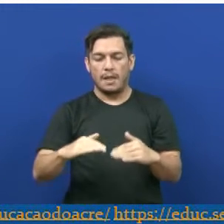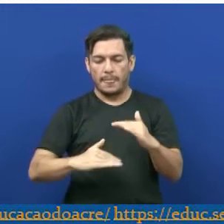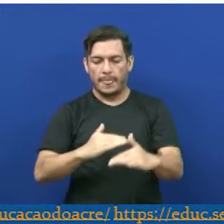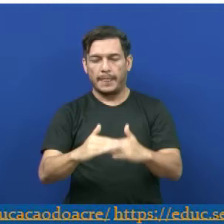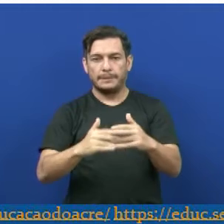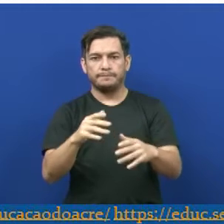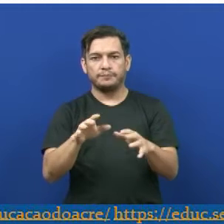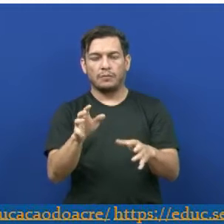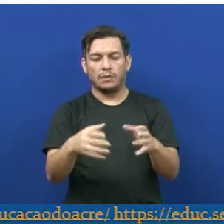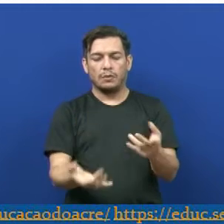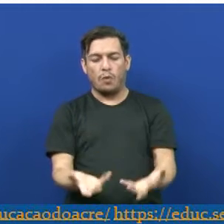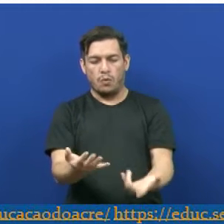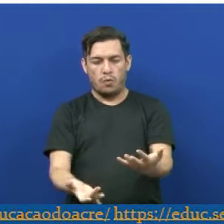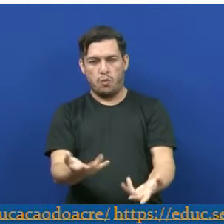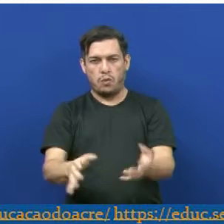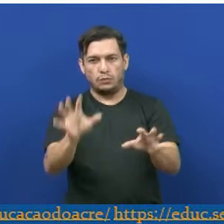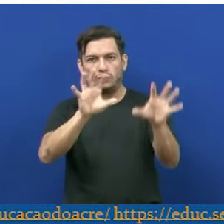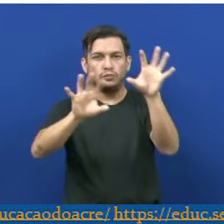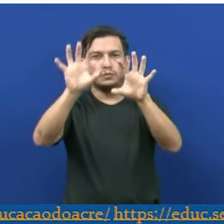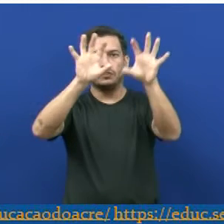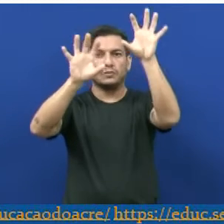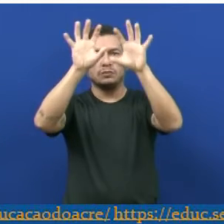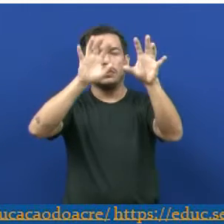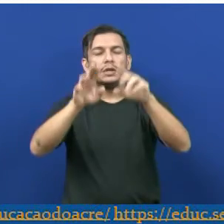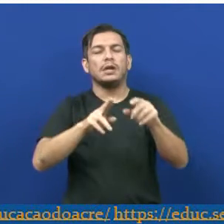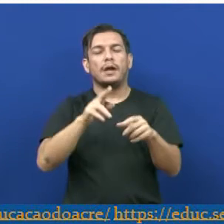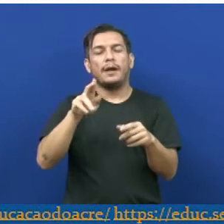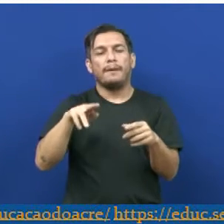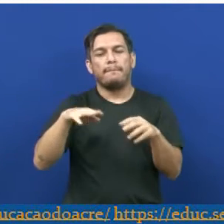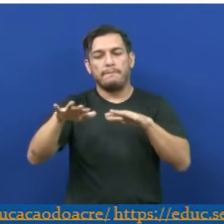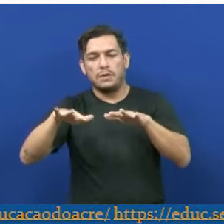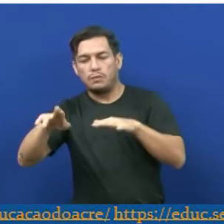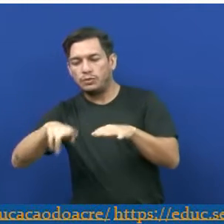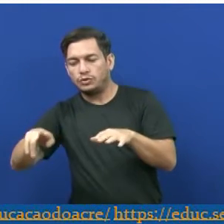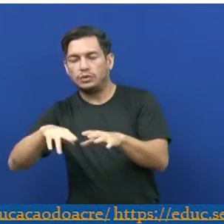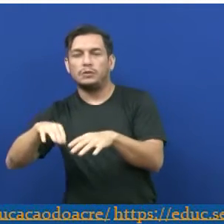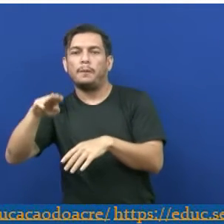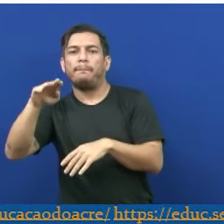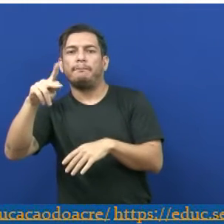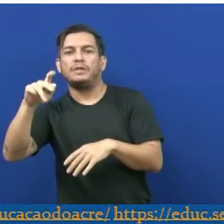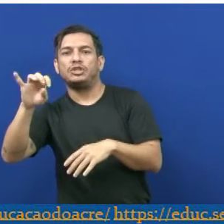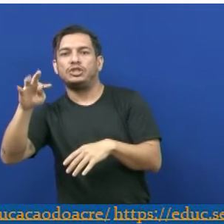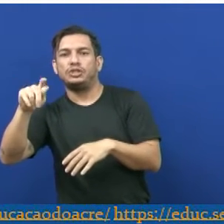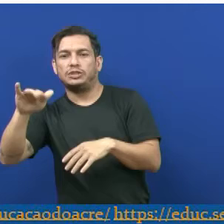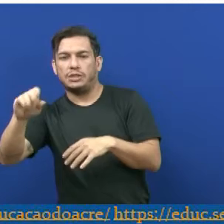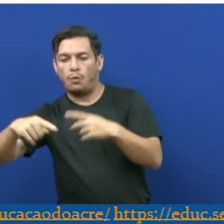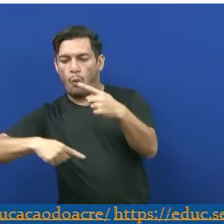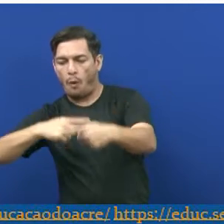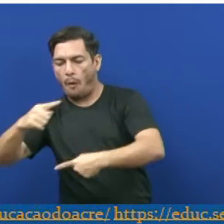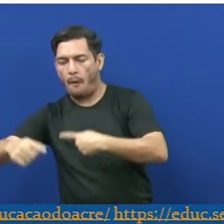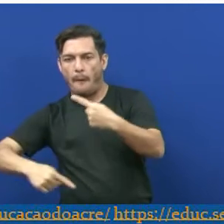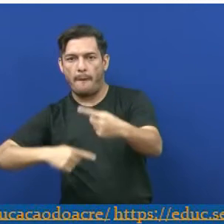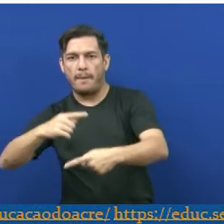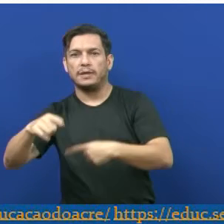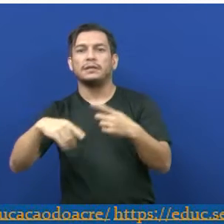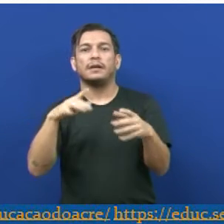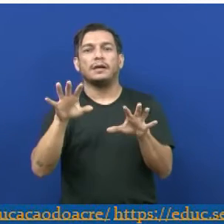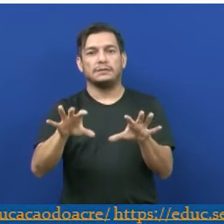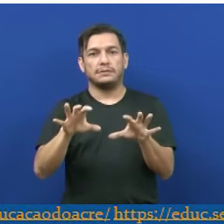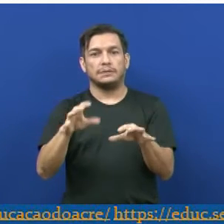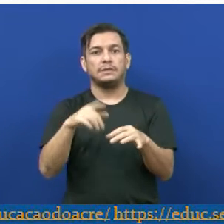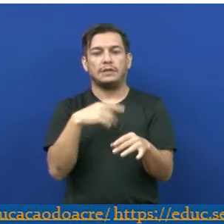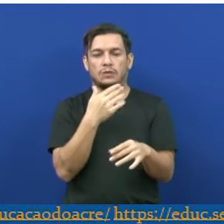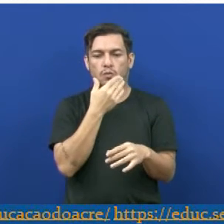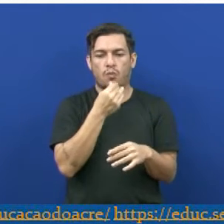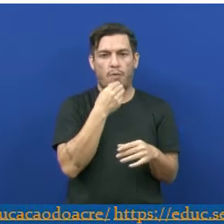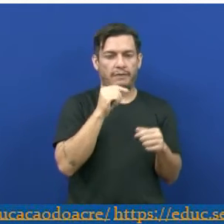de aquecimento, evaporação da água, ia mexer um pistão, e esse pistão ia mexer certas rodas e engrenagens. Assim, ao invés de o homem